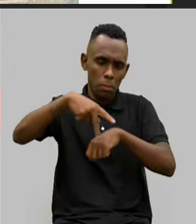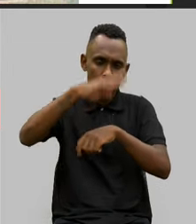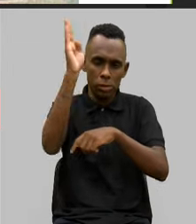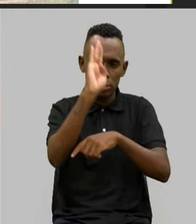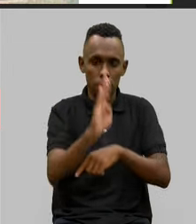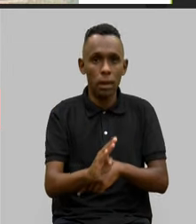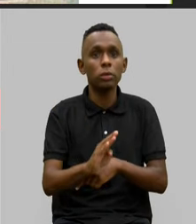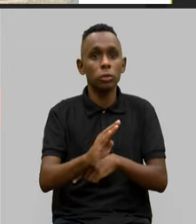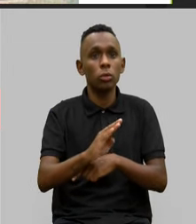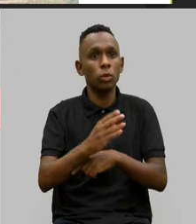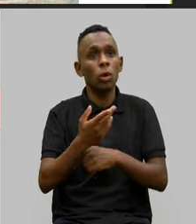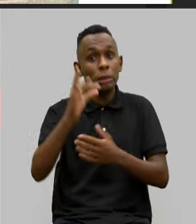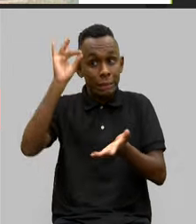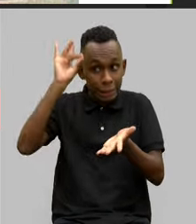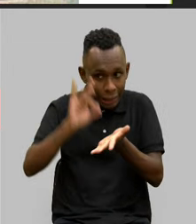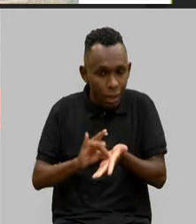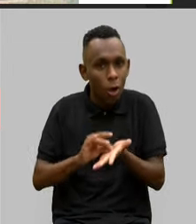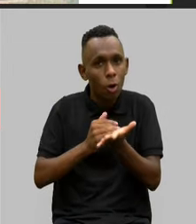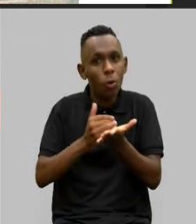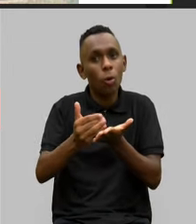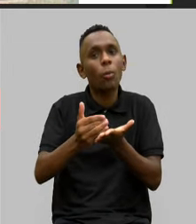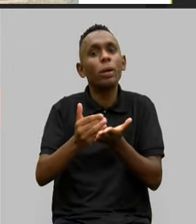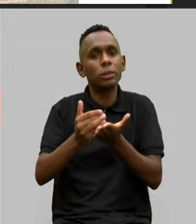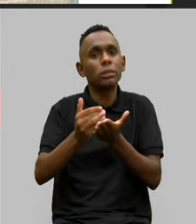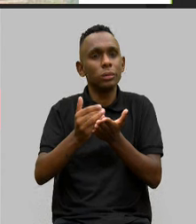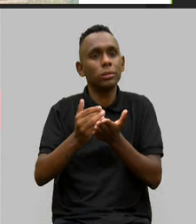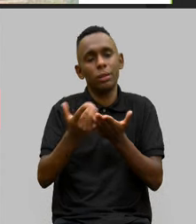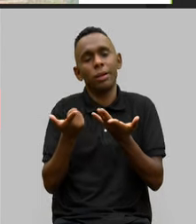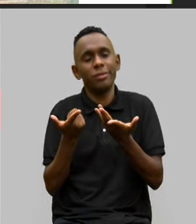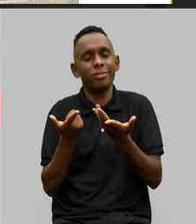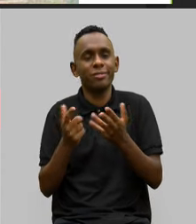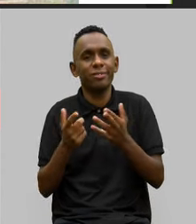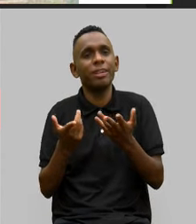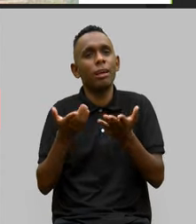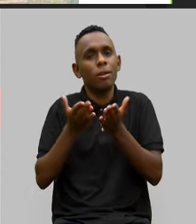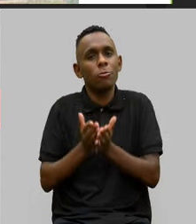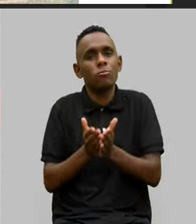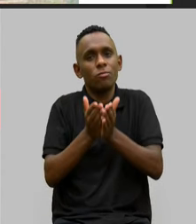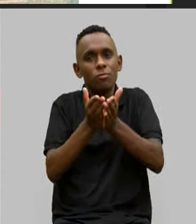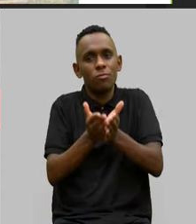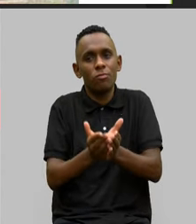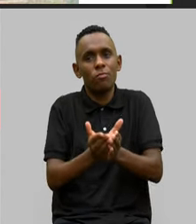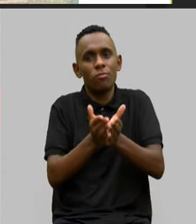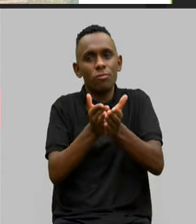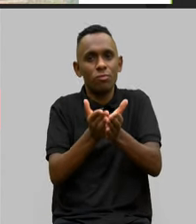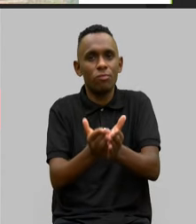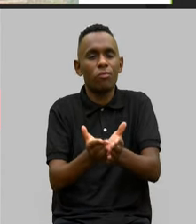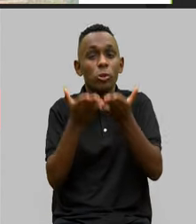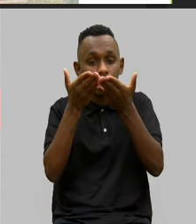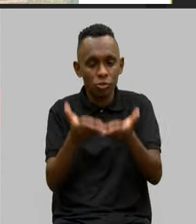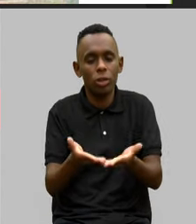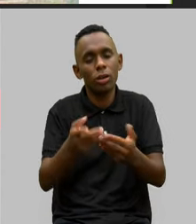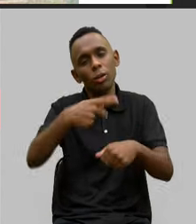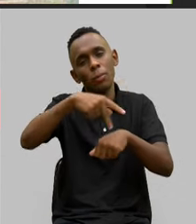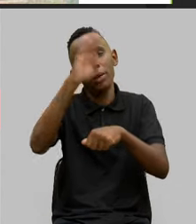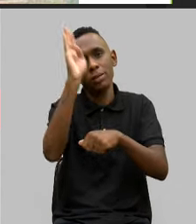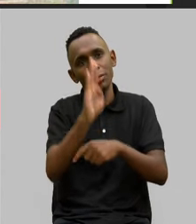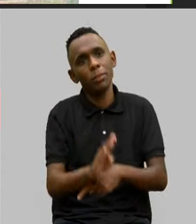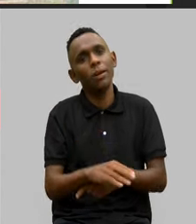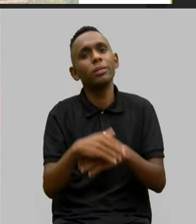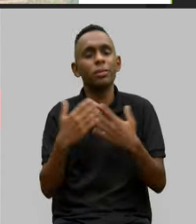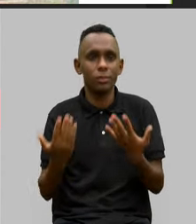aporta oficialmente em grande estilo na vela das caravelas né se não